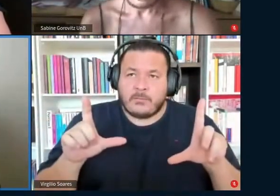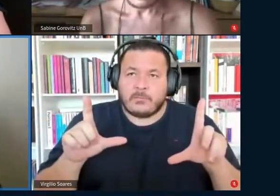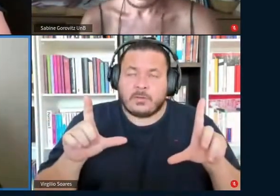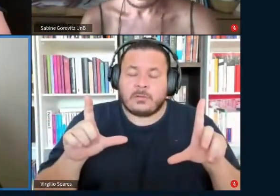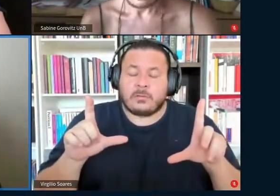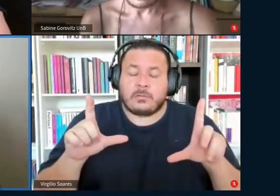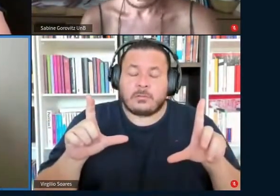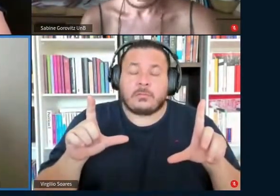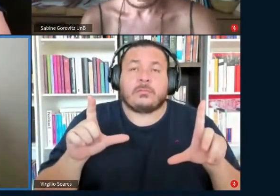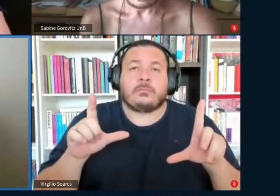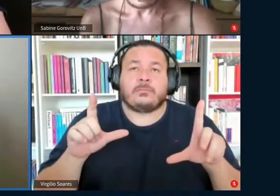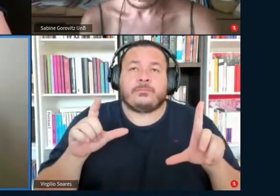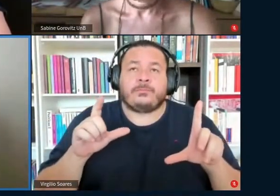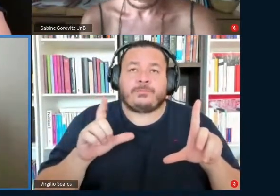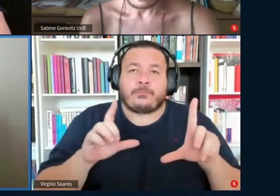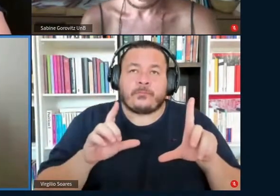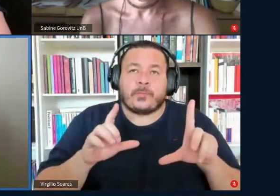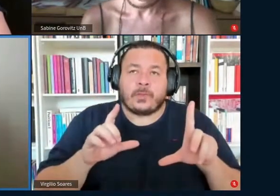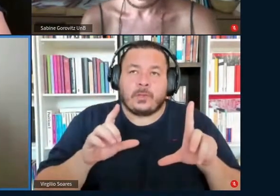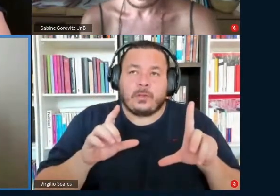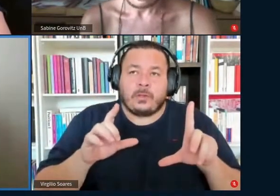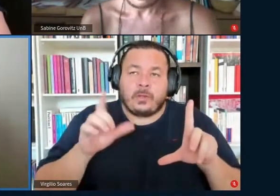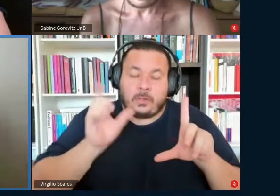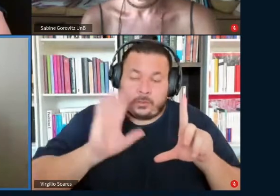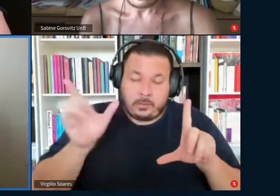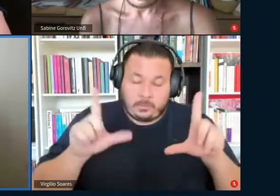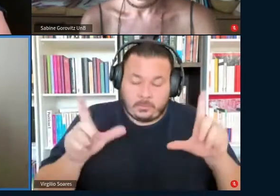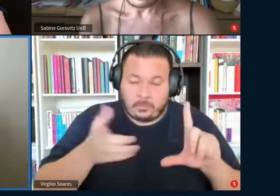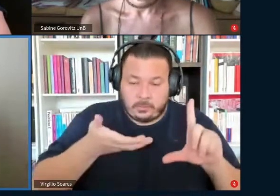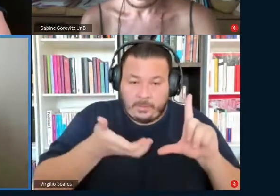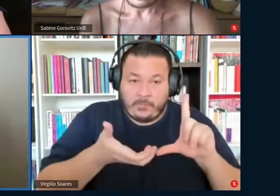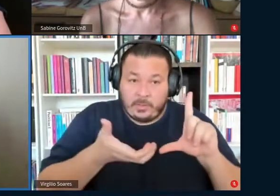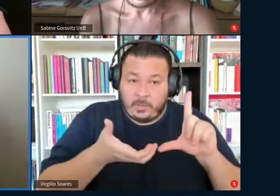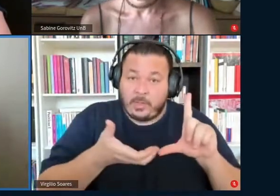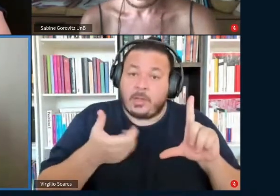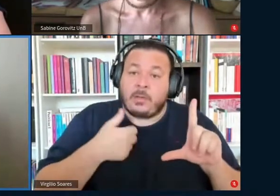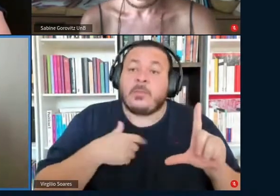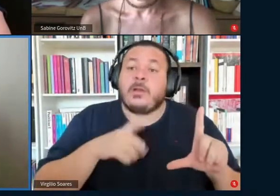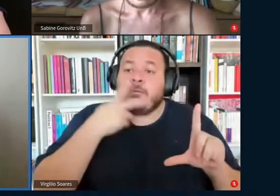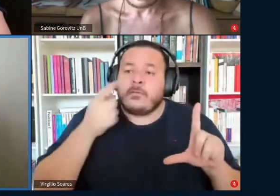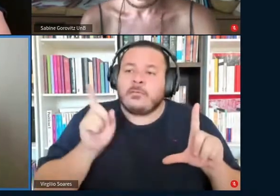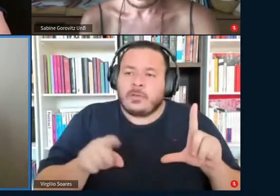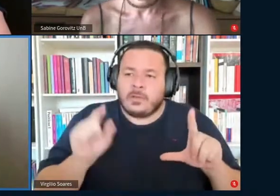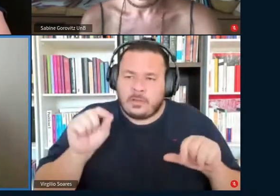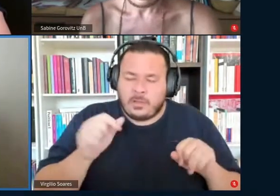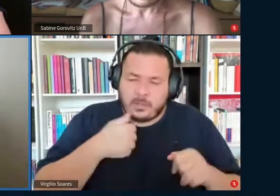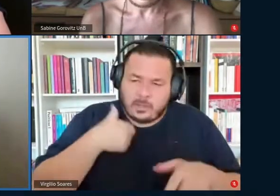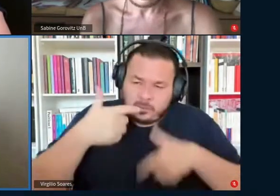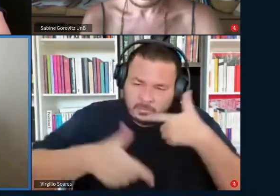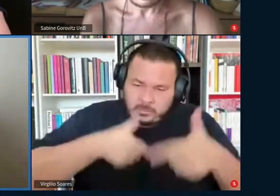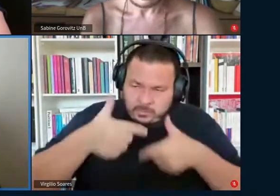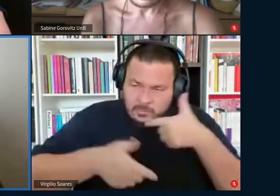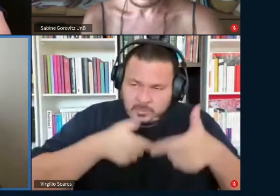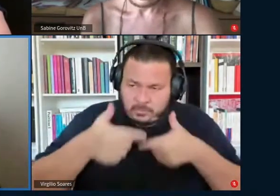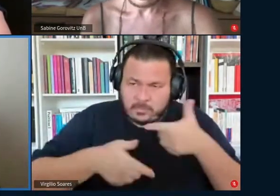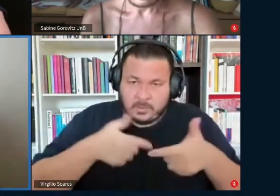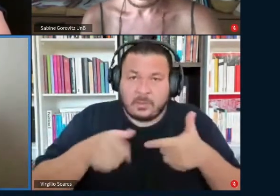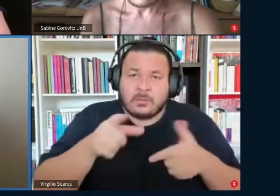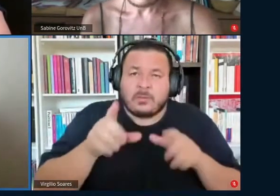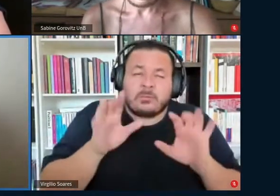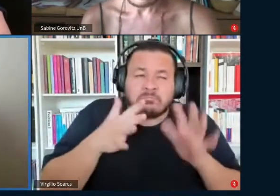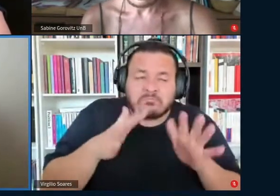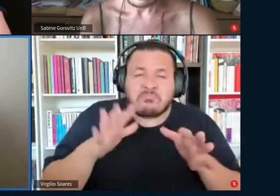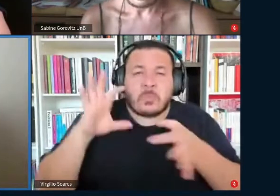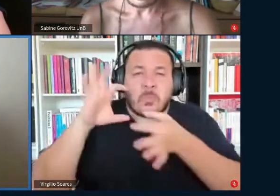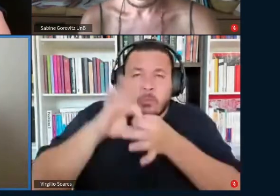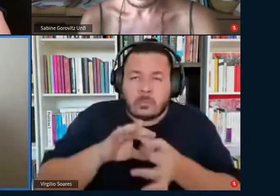comunitário, que tem ali uma caracterização da sua atuação mais próxima de um intérprete de conferências, né? Você vai